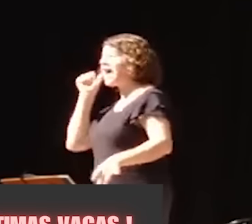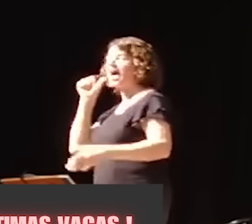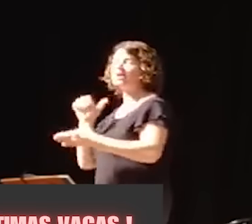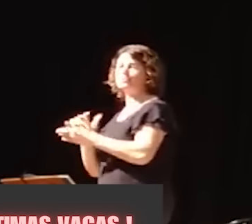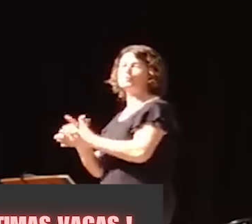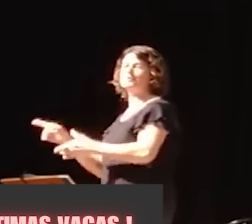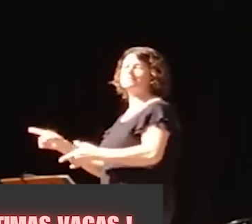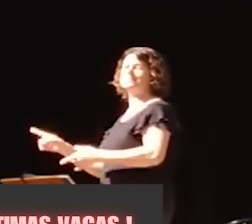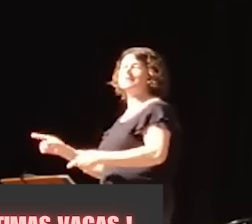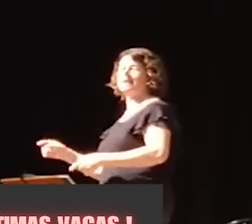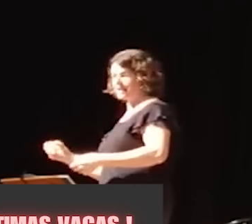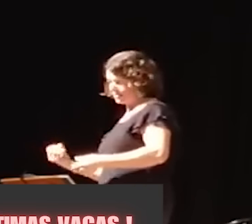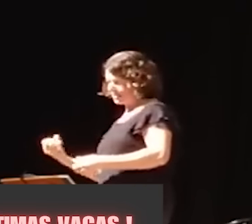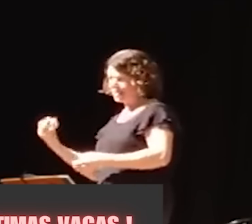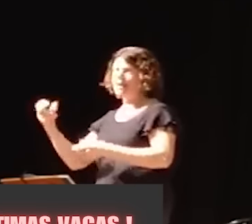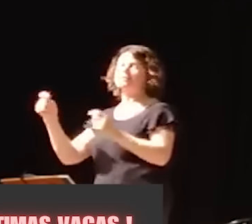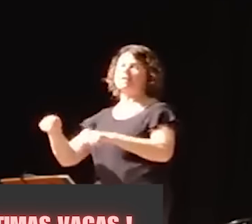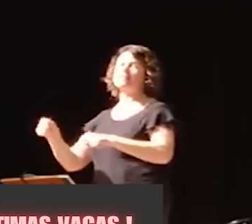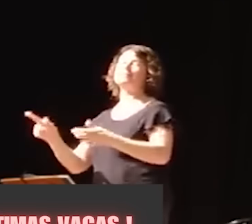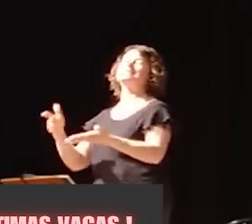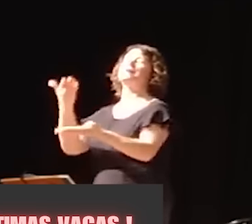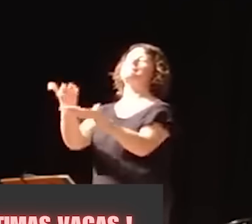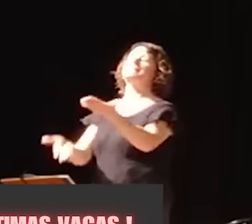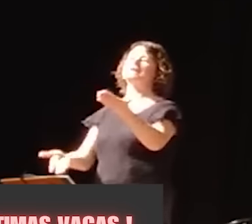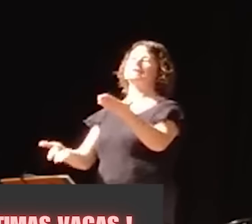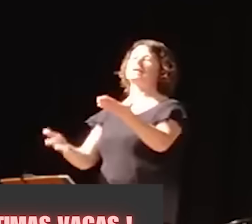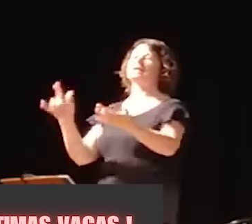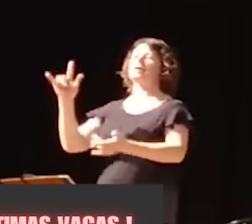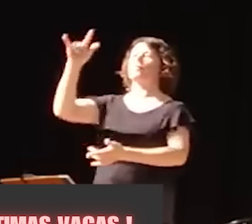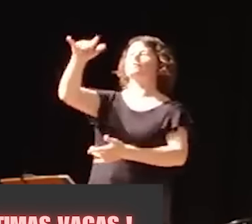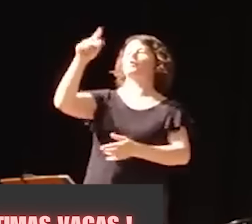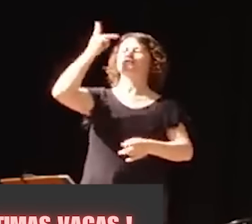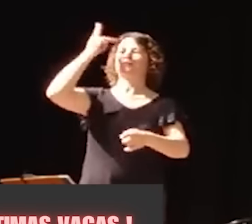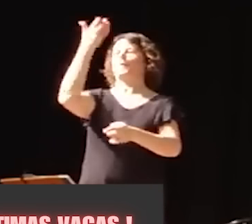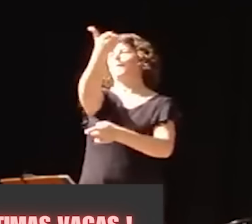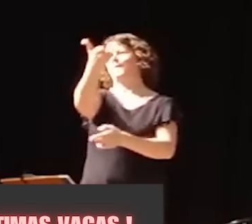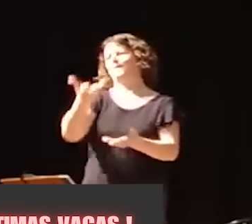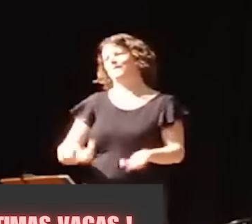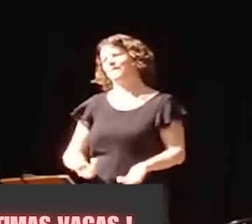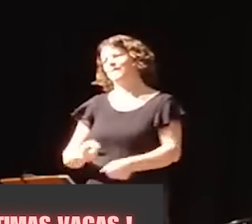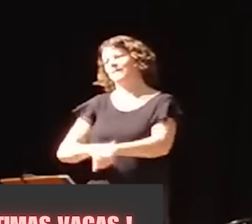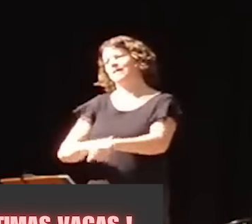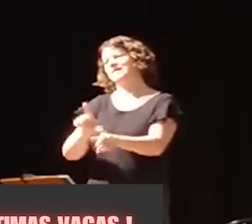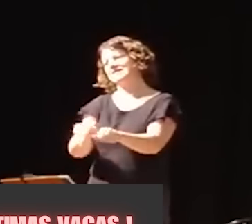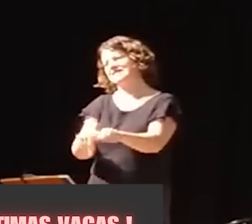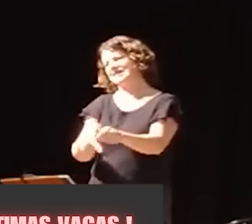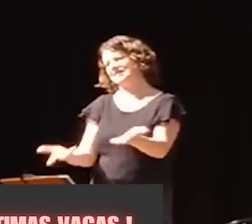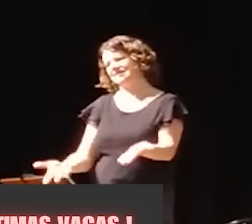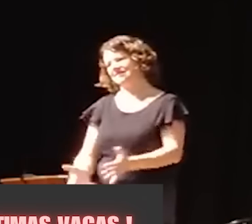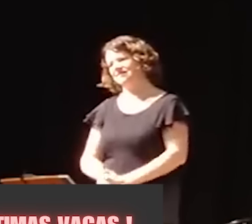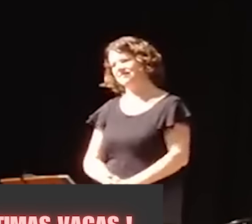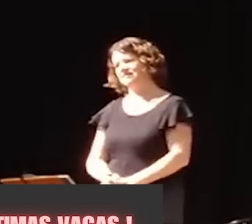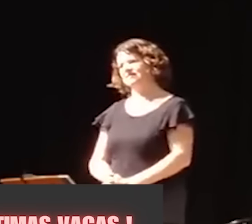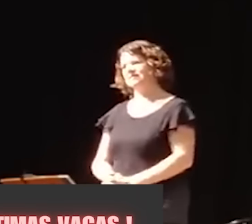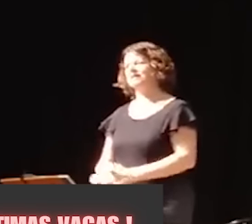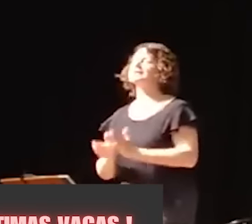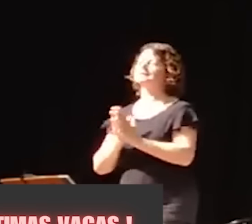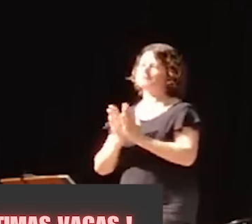perder como é que eu falei com um paizinho eu falei paizinho queria tanto que